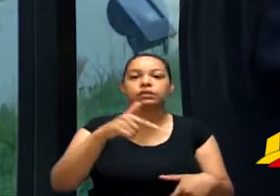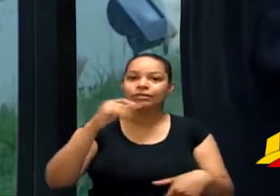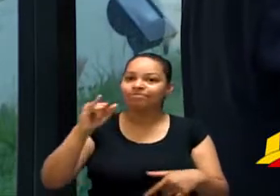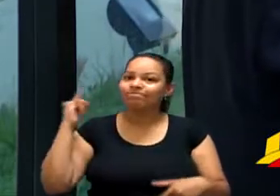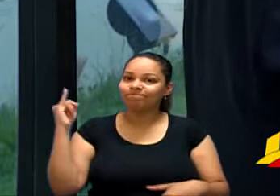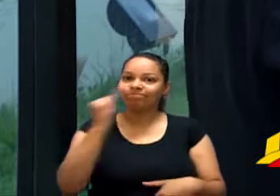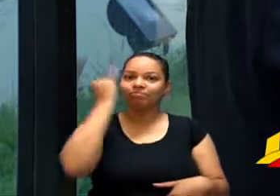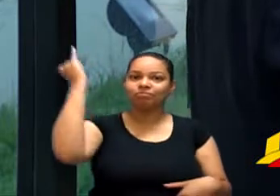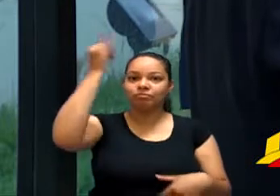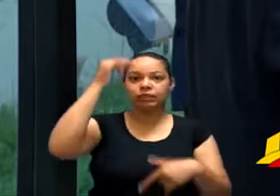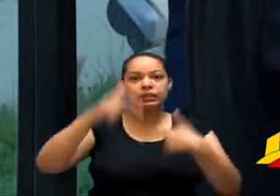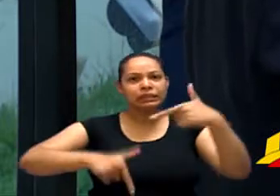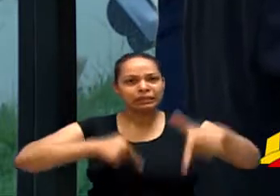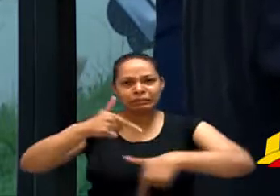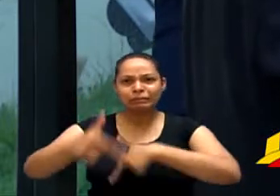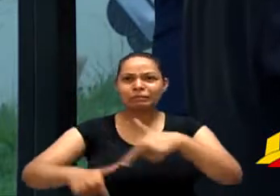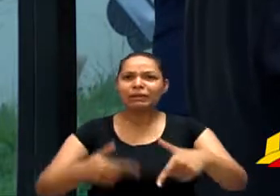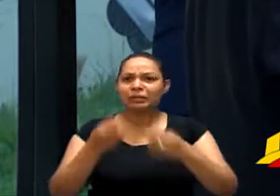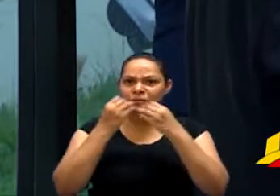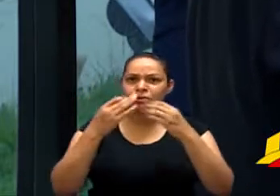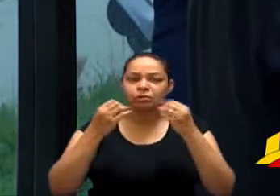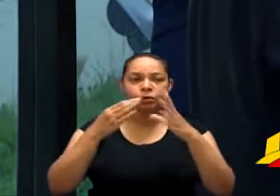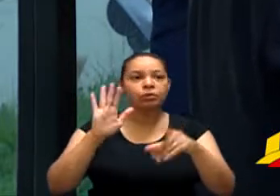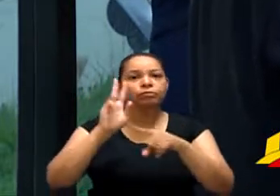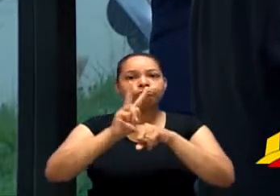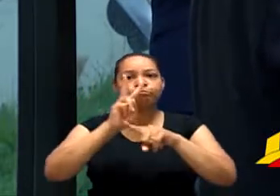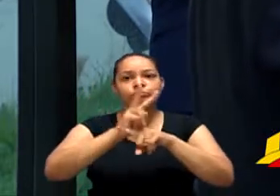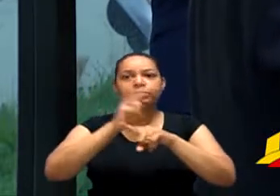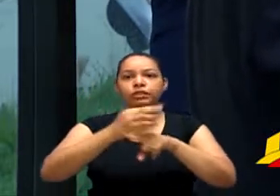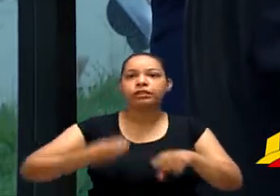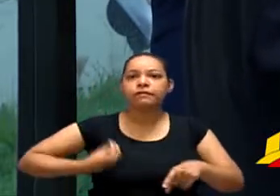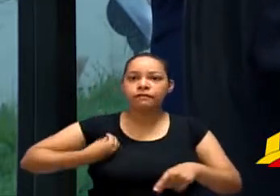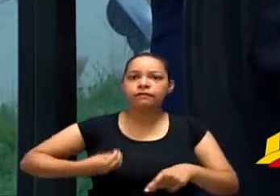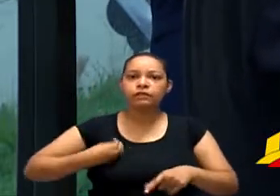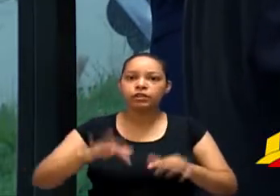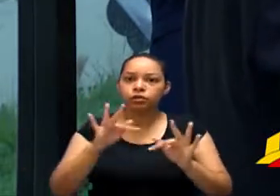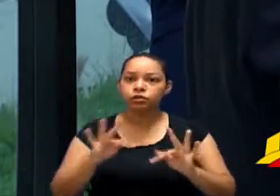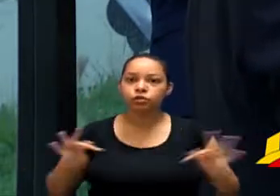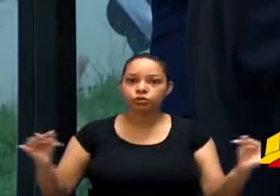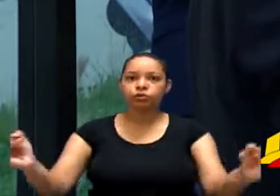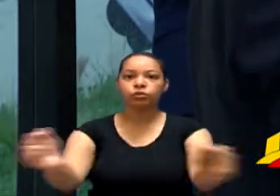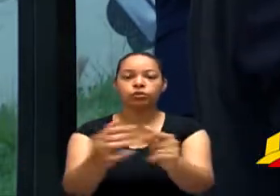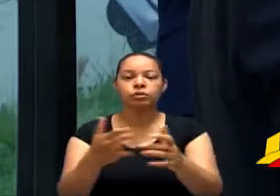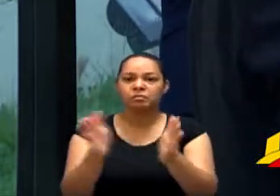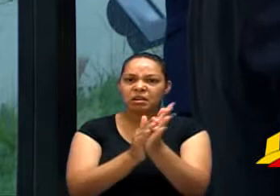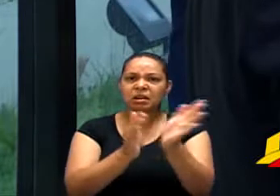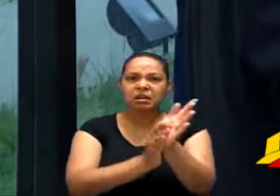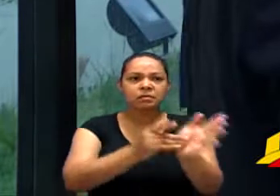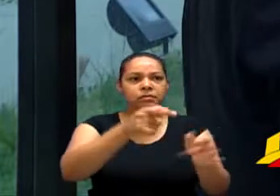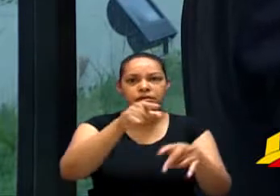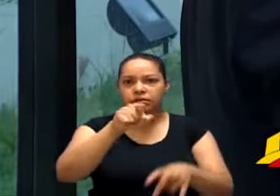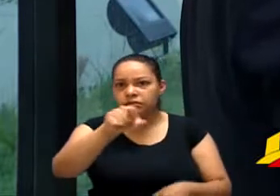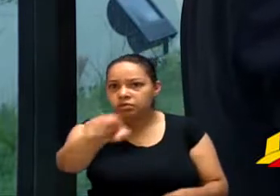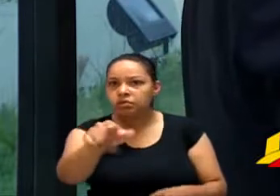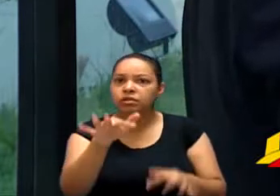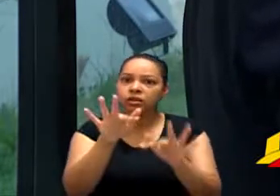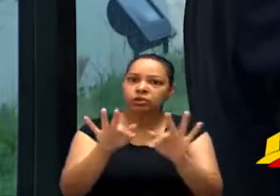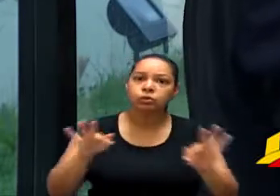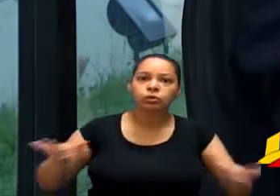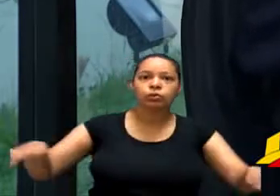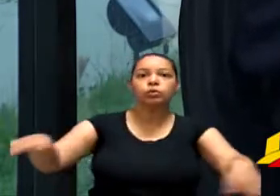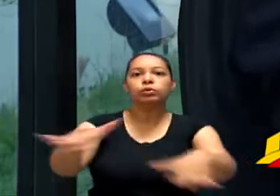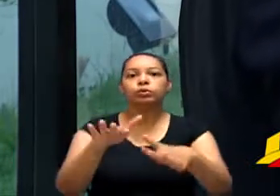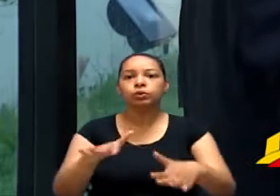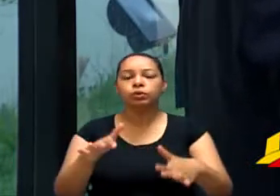abençoada que é cuidar das vidas humanas né Então parabéns a você parabéns todos os médicos e médicas